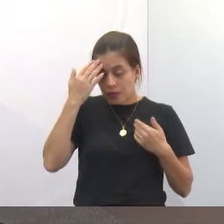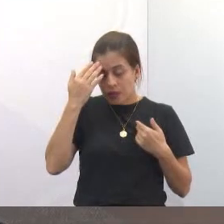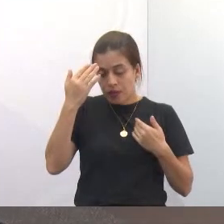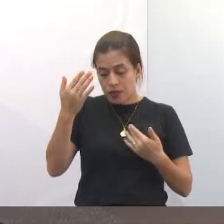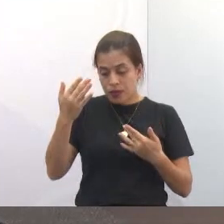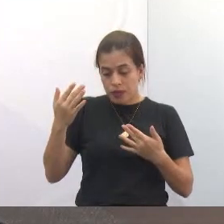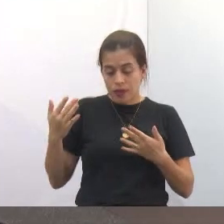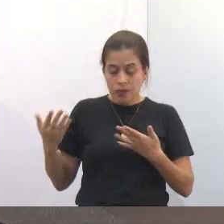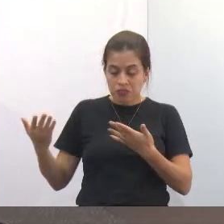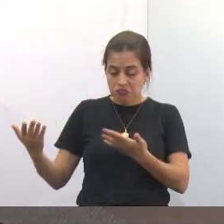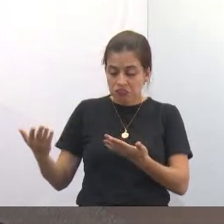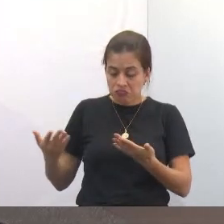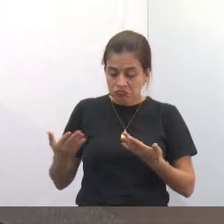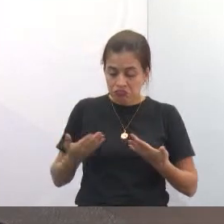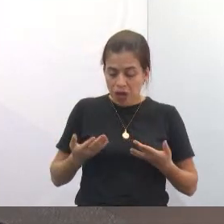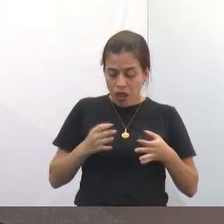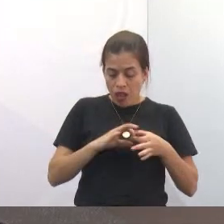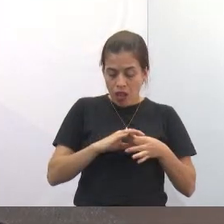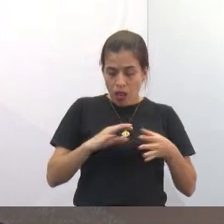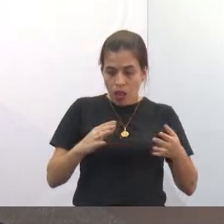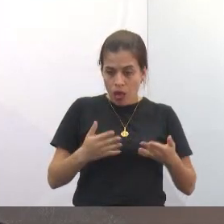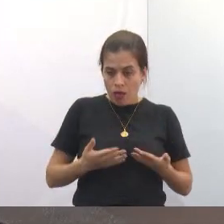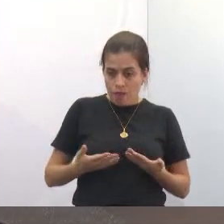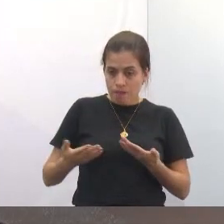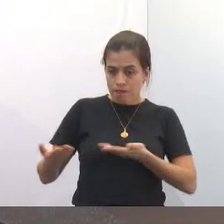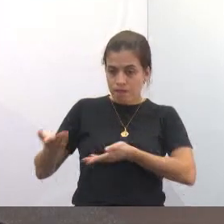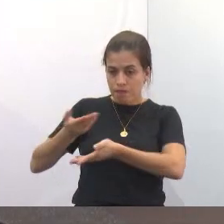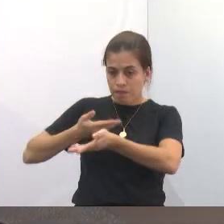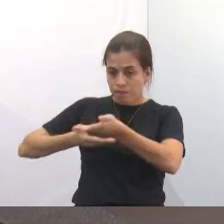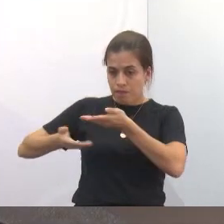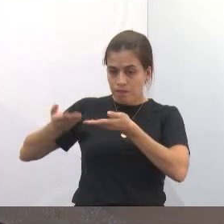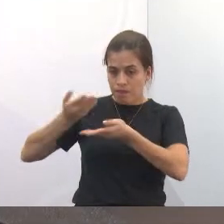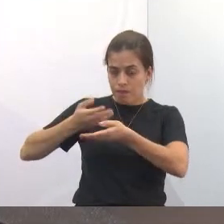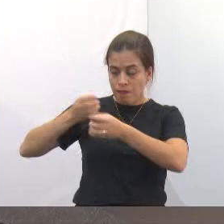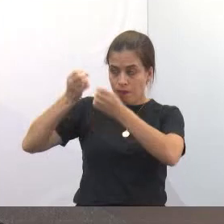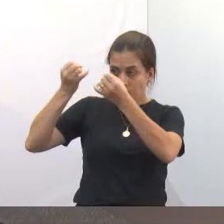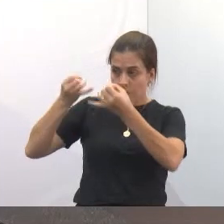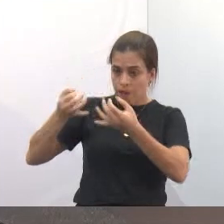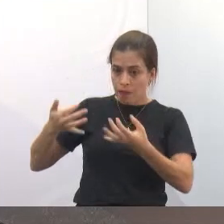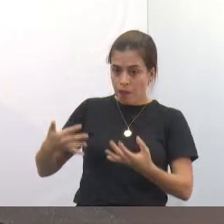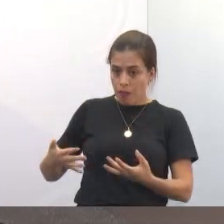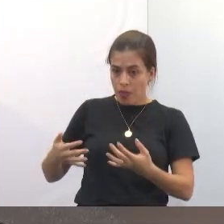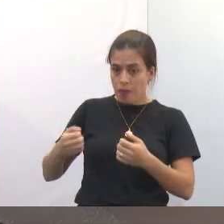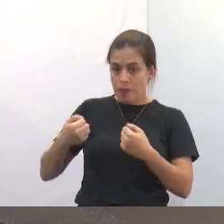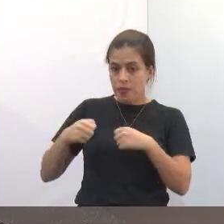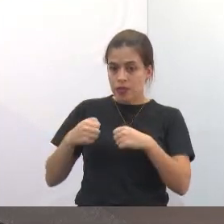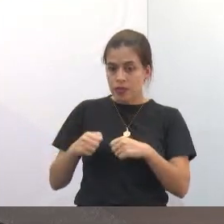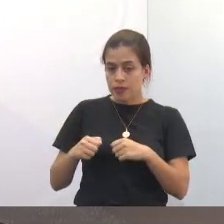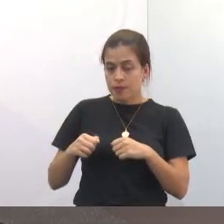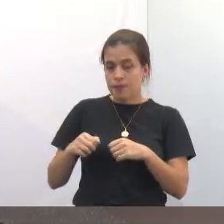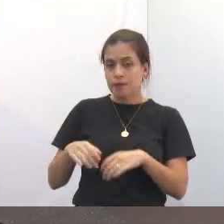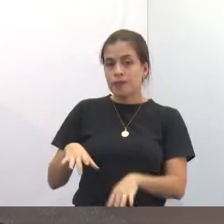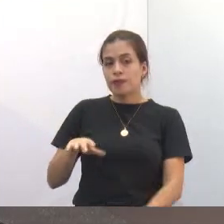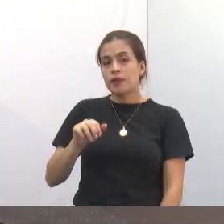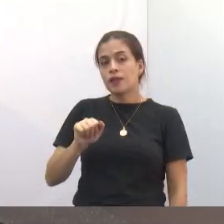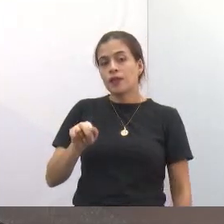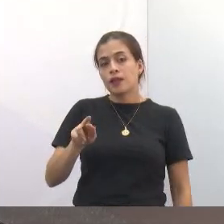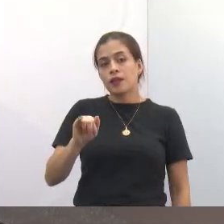consideração e colocando-nos à disposição para as demais esclarecimentos. Anteciosamente, Arildo Batista,